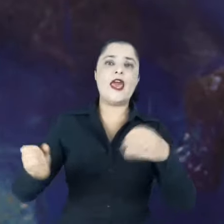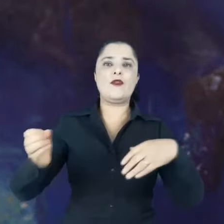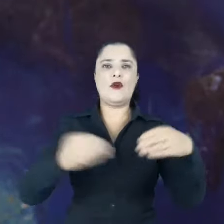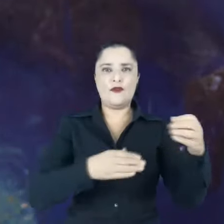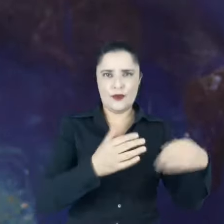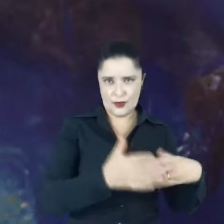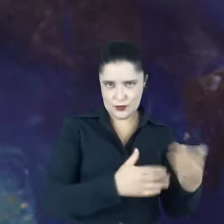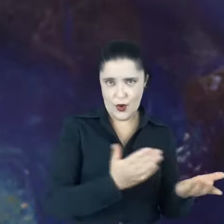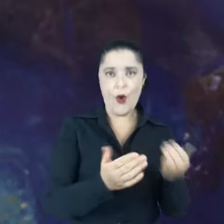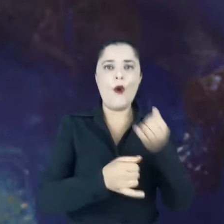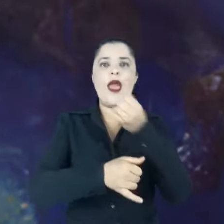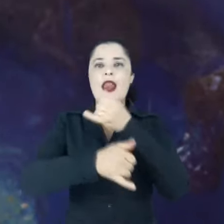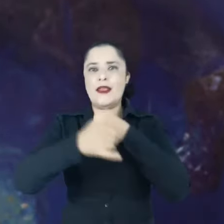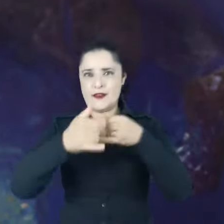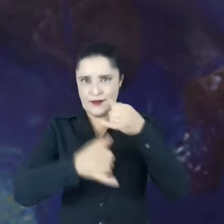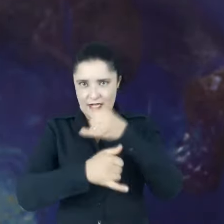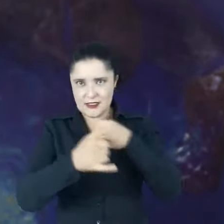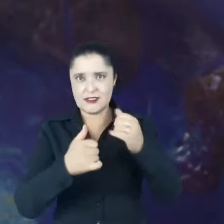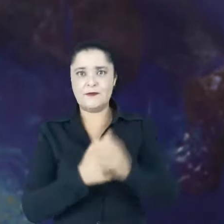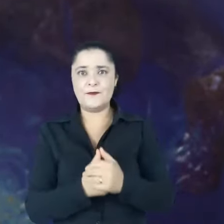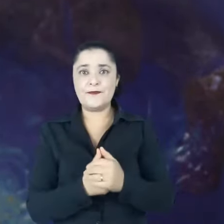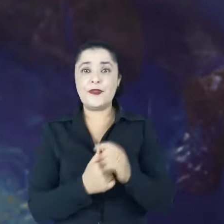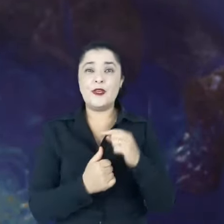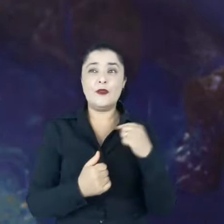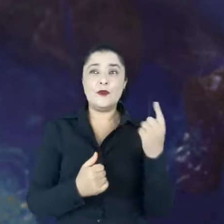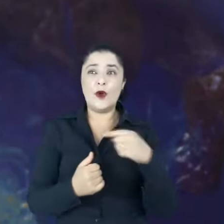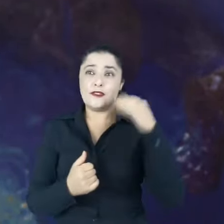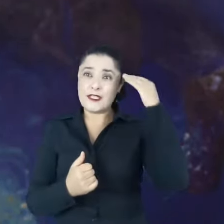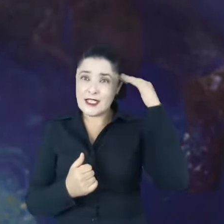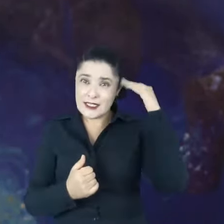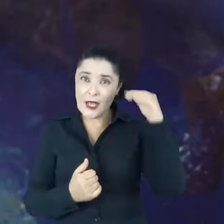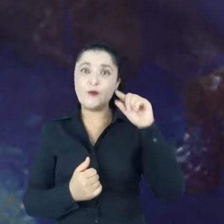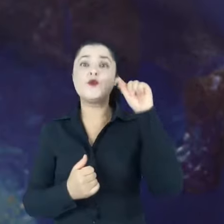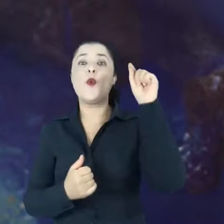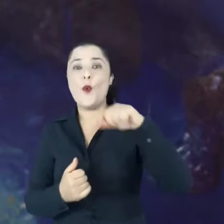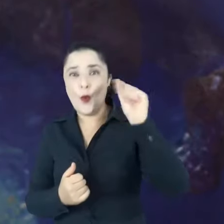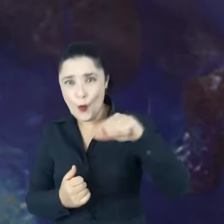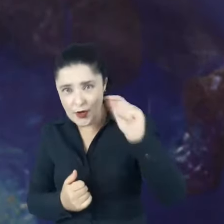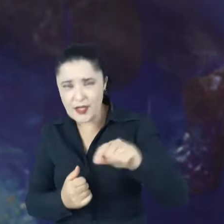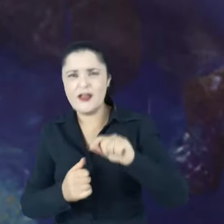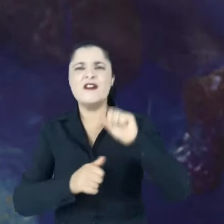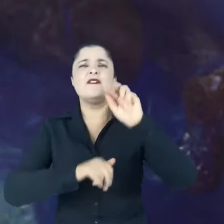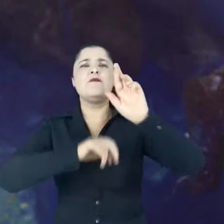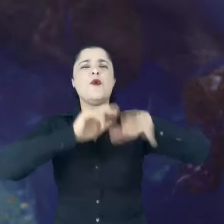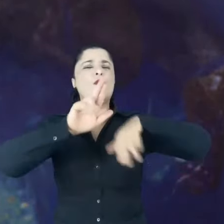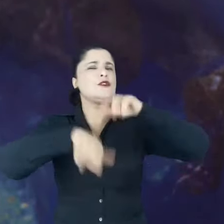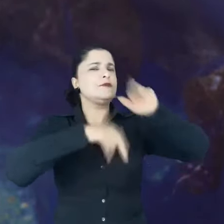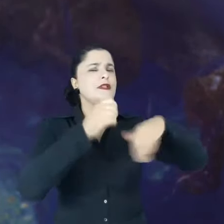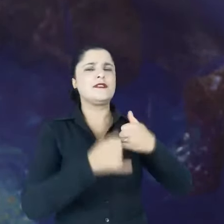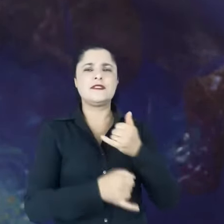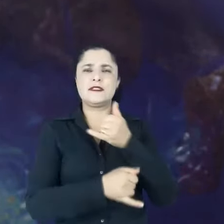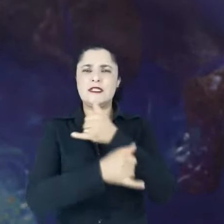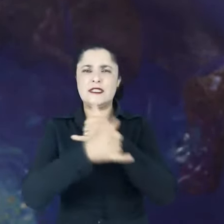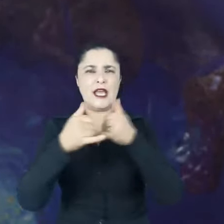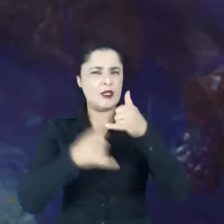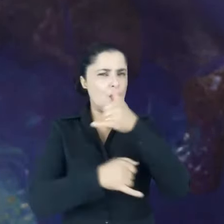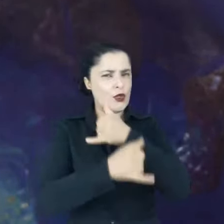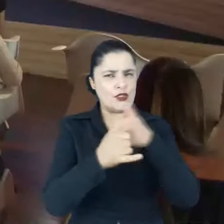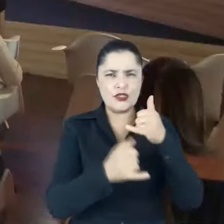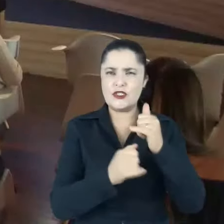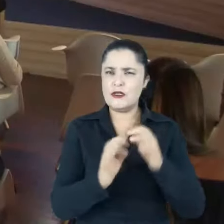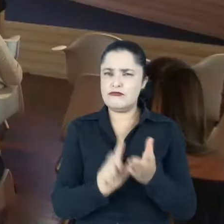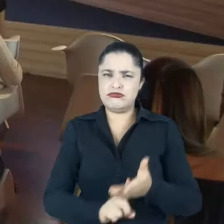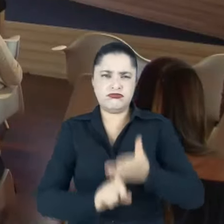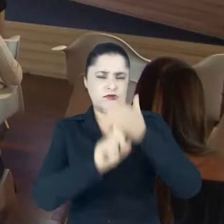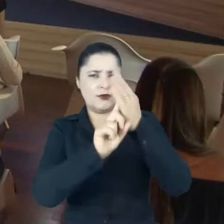eletrificação, que nós entendemos que serão múltiplas tecnologias que vão conviver no futuro. Mas quem sabe eu posso falar um pouquinho